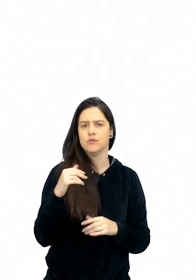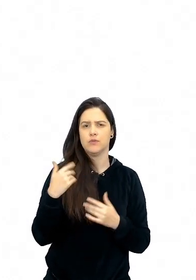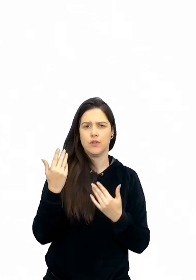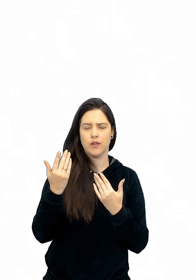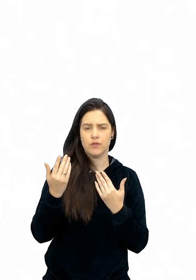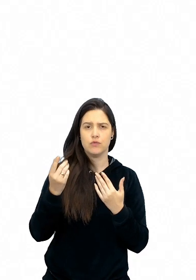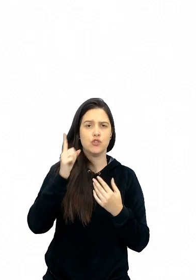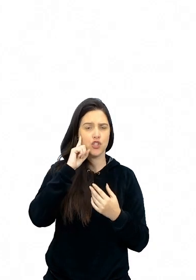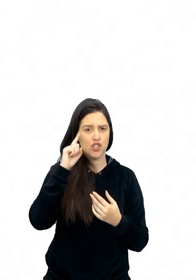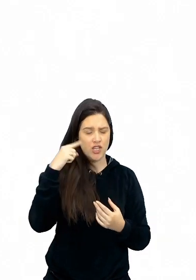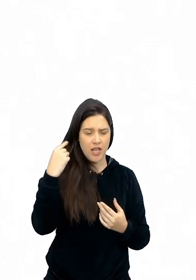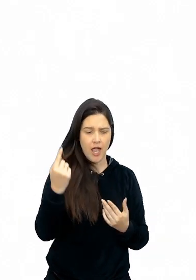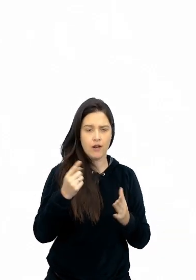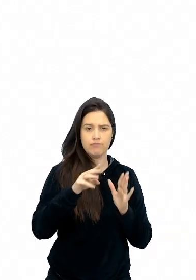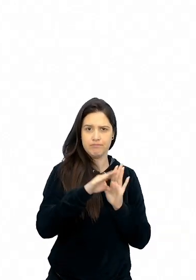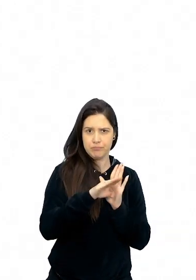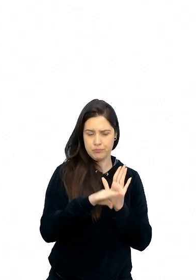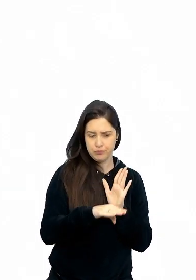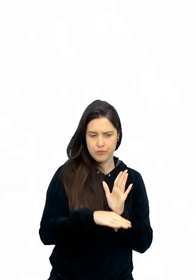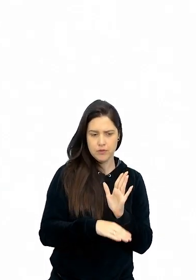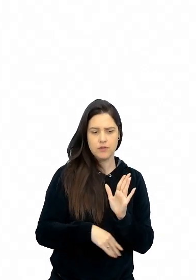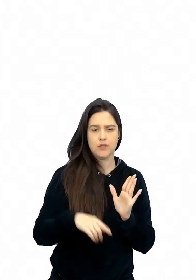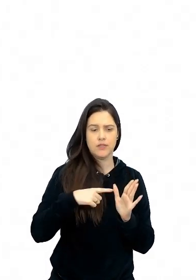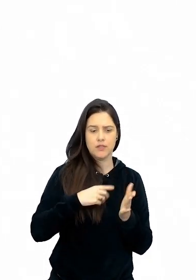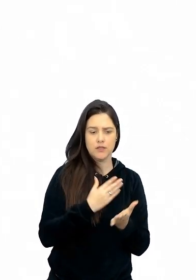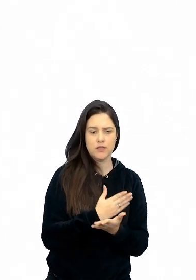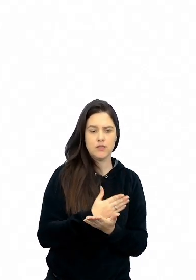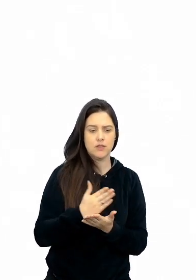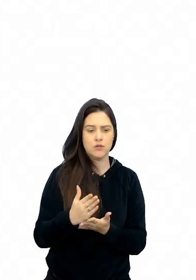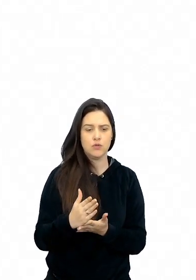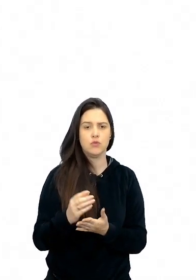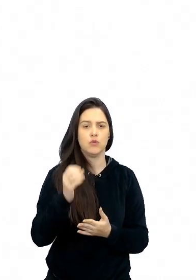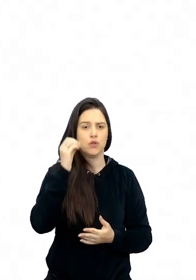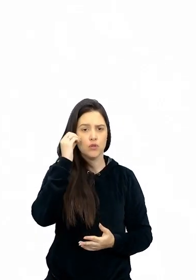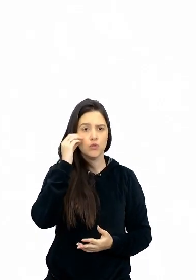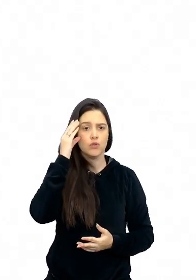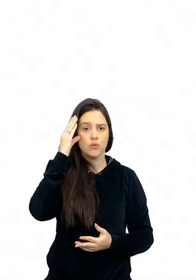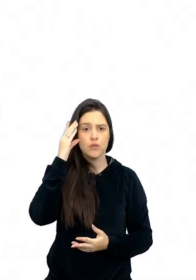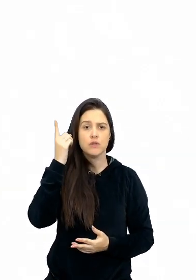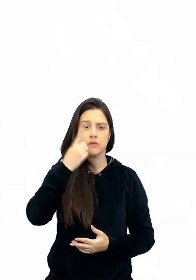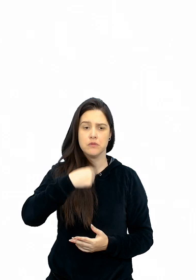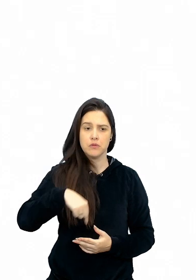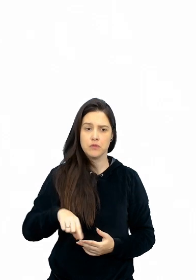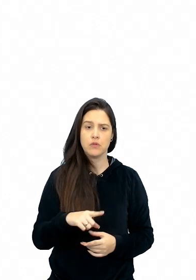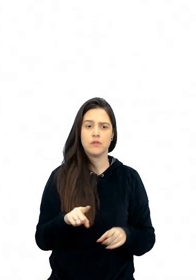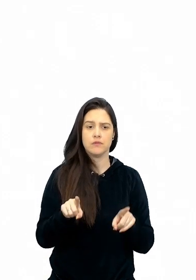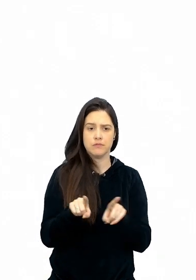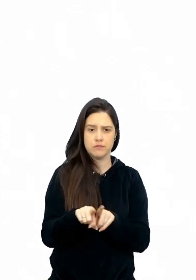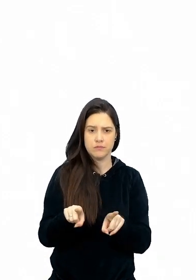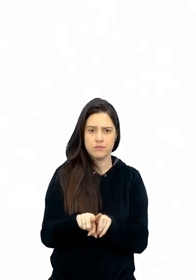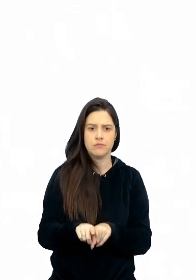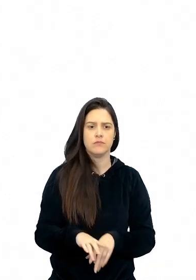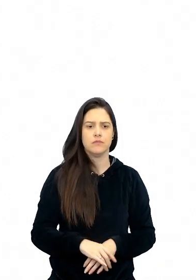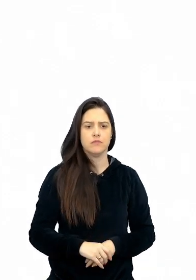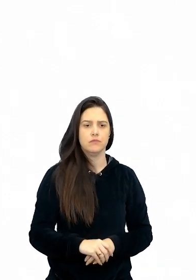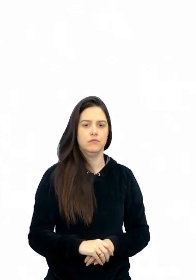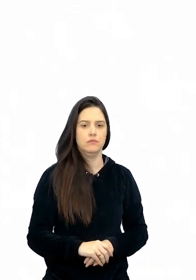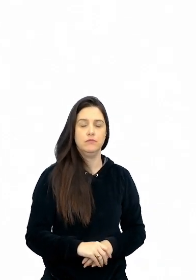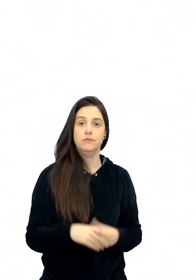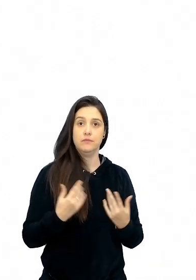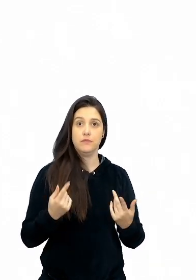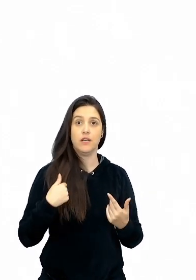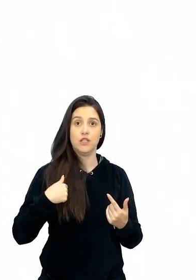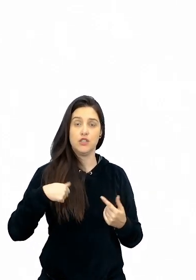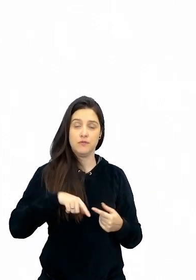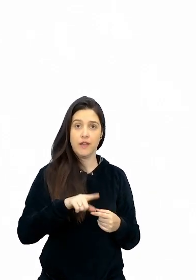afazeres diários, que diferencia do conhecimento que nós, professores, temos que ter, né? Que a gente